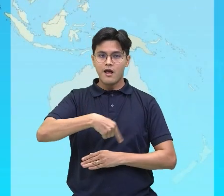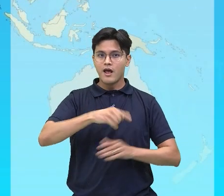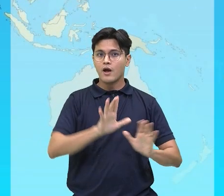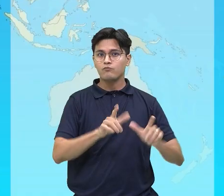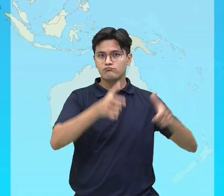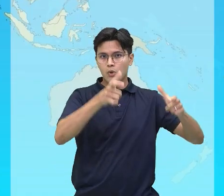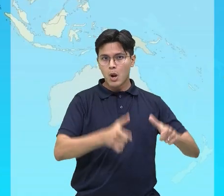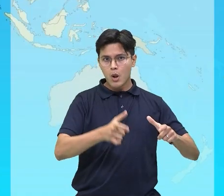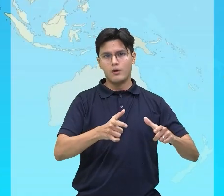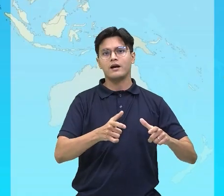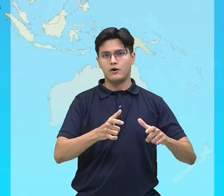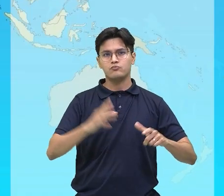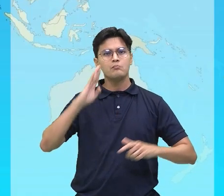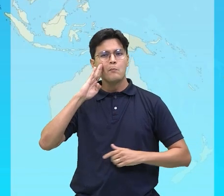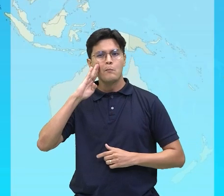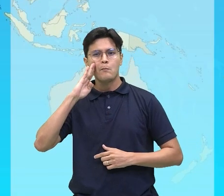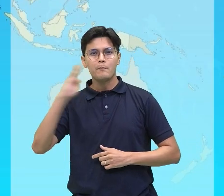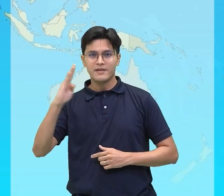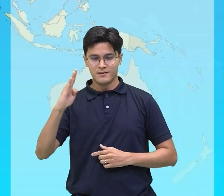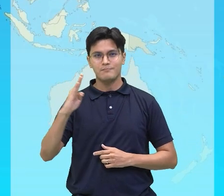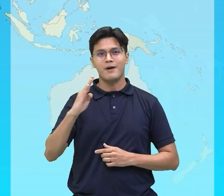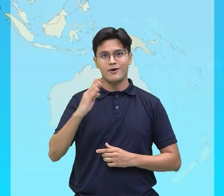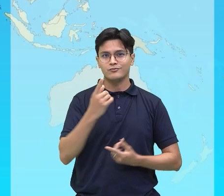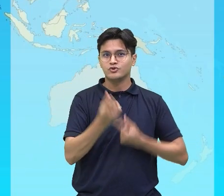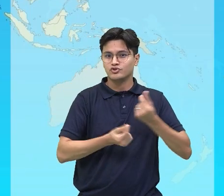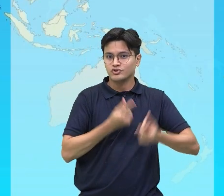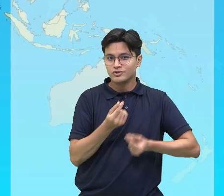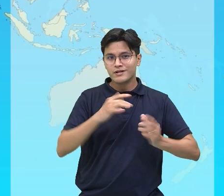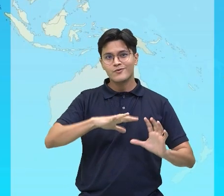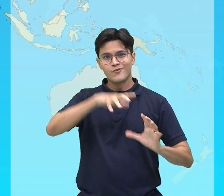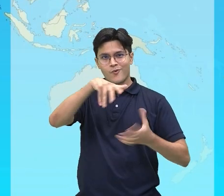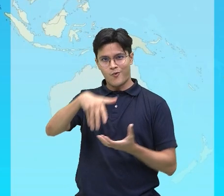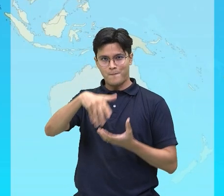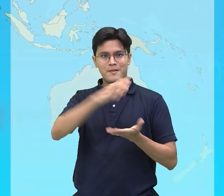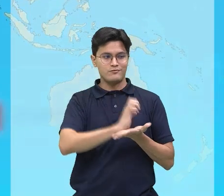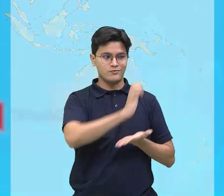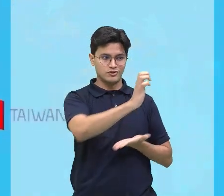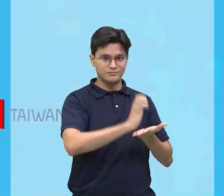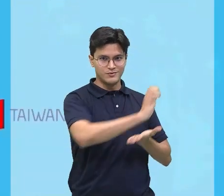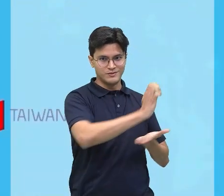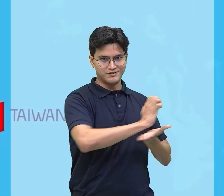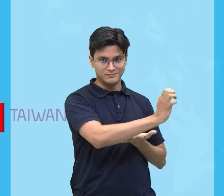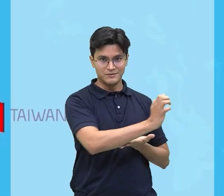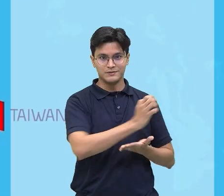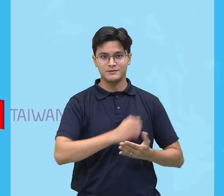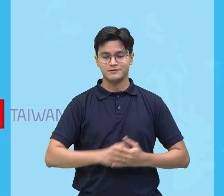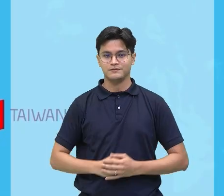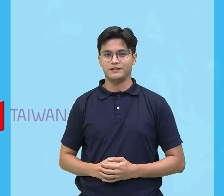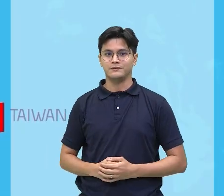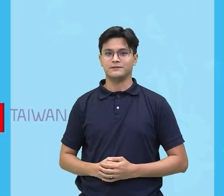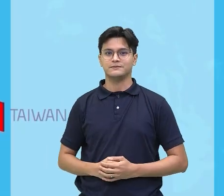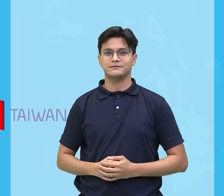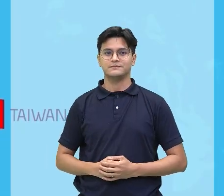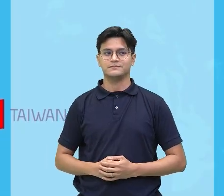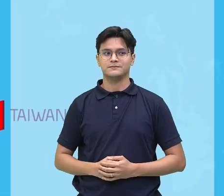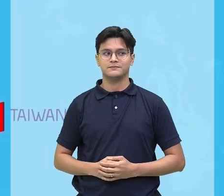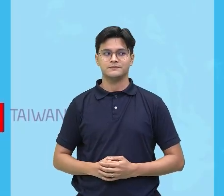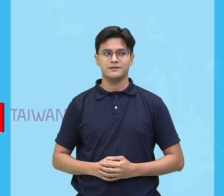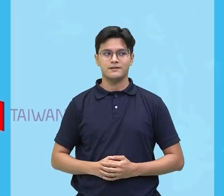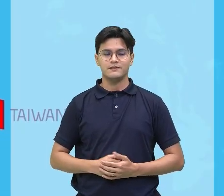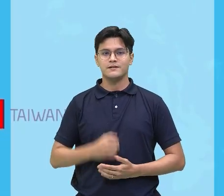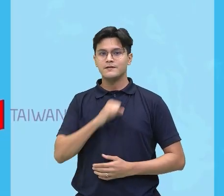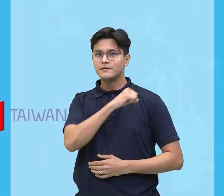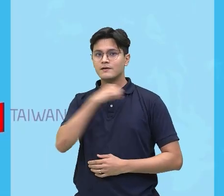com indústria diversificada e voltada à exportação de bens de consumo. Taiwan foi anexada pela China no